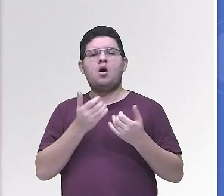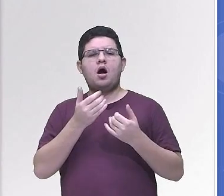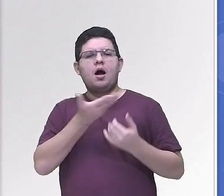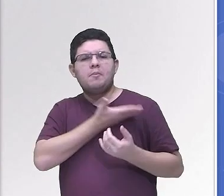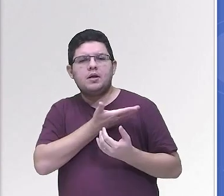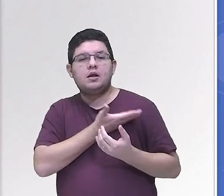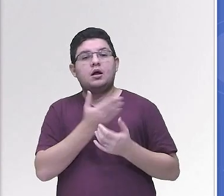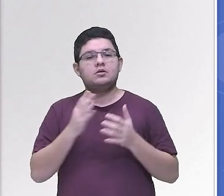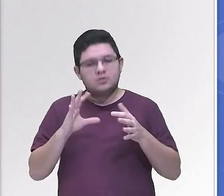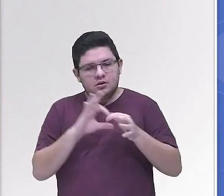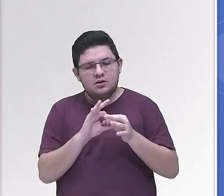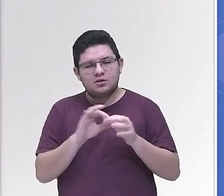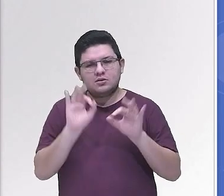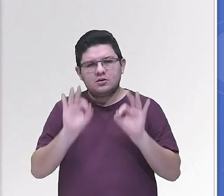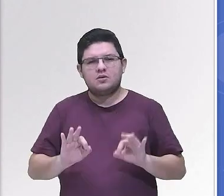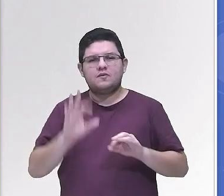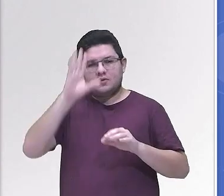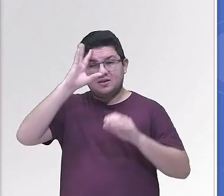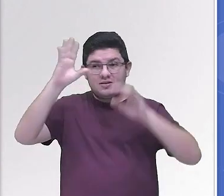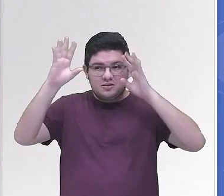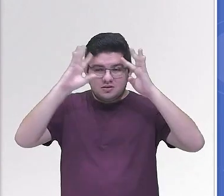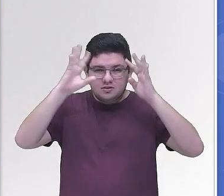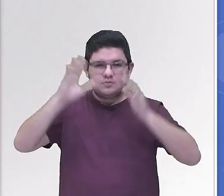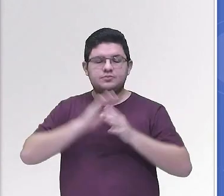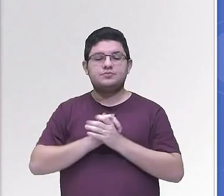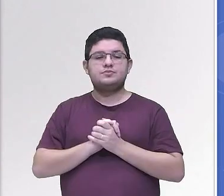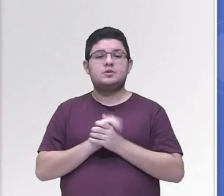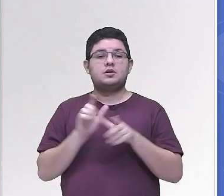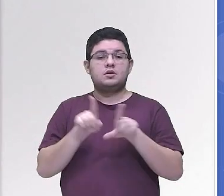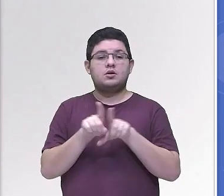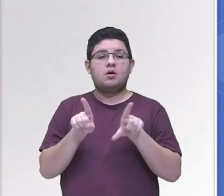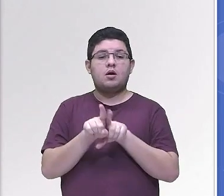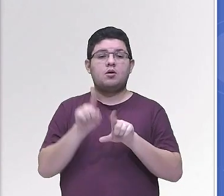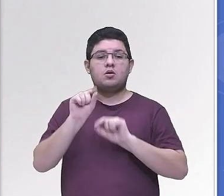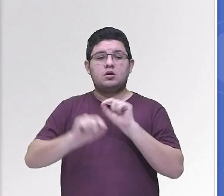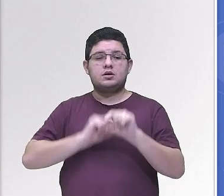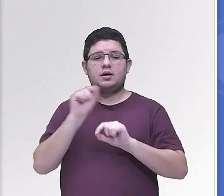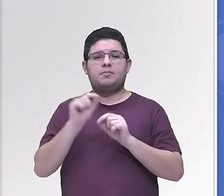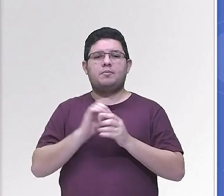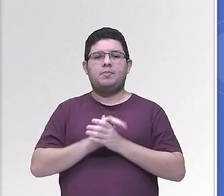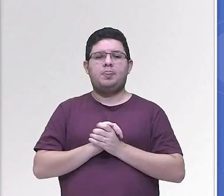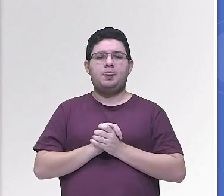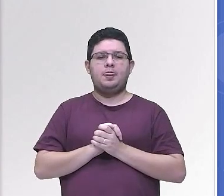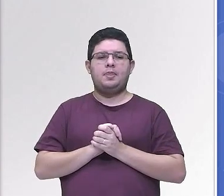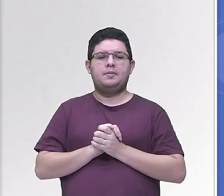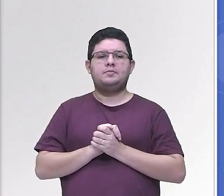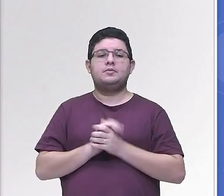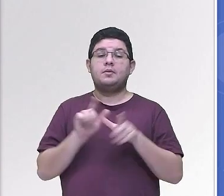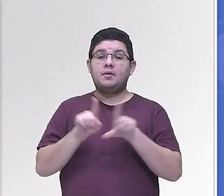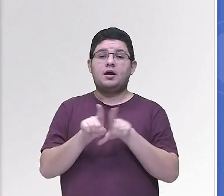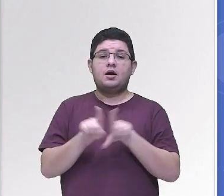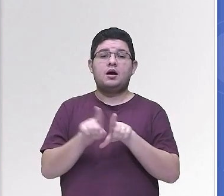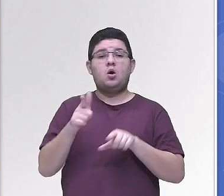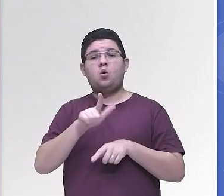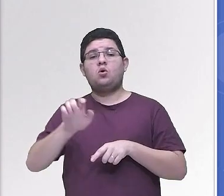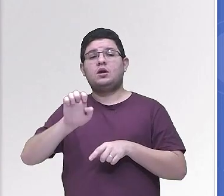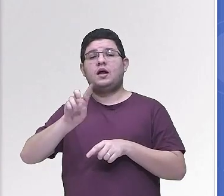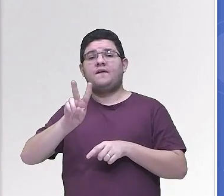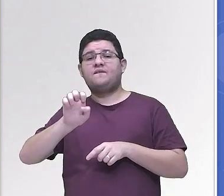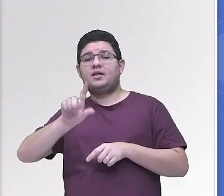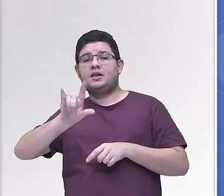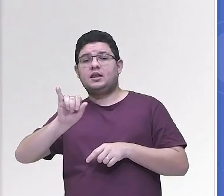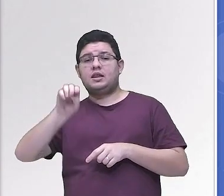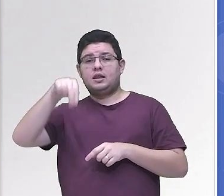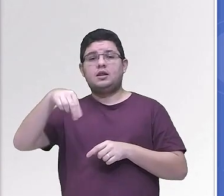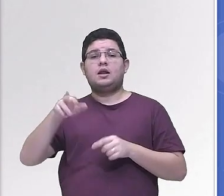filosofia é a faculdade de manter viva a curiosidade. Olha só que interessante, Paulo. Muito bem, né? A Evelyn também respondeu, é a